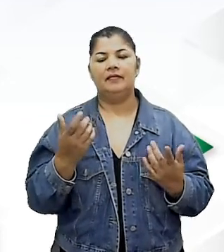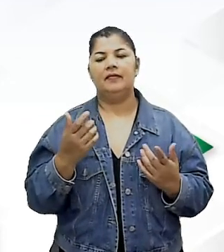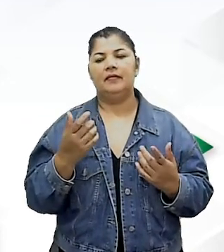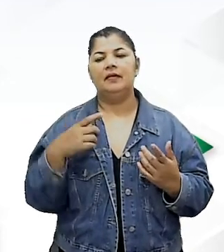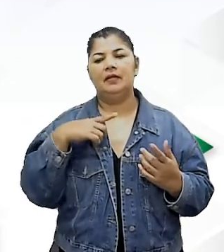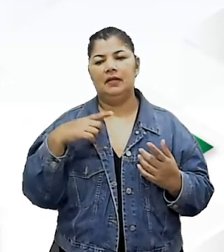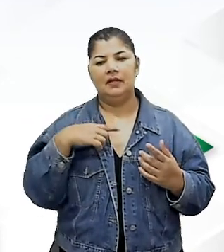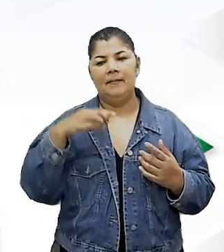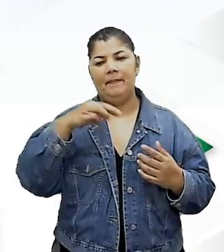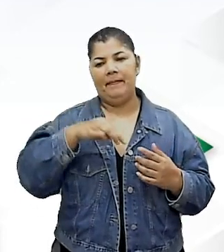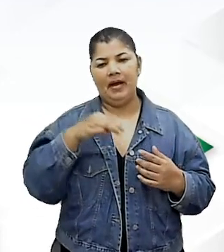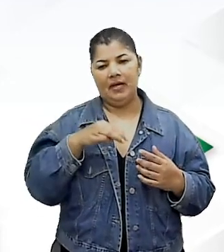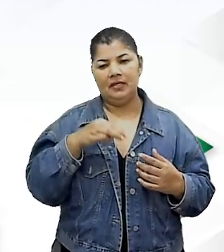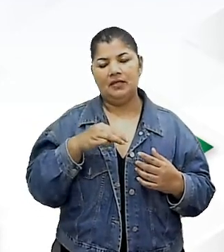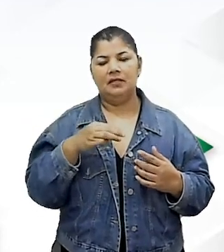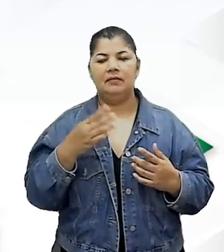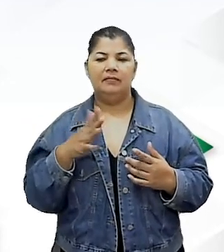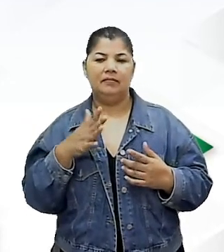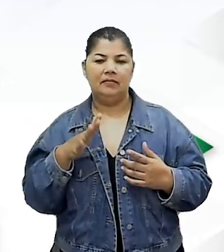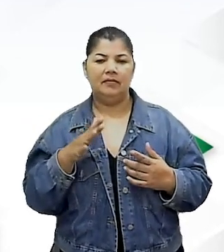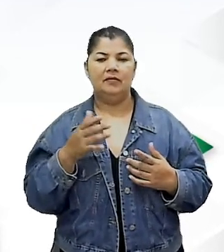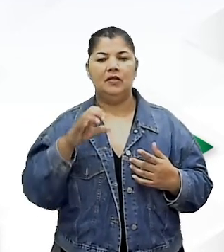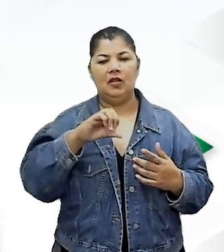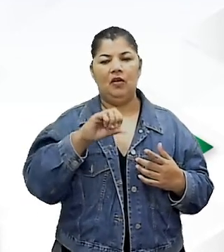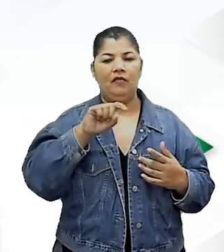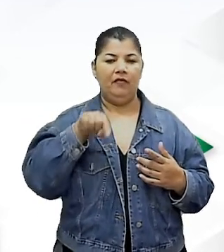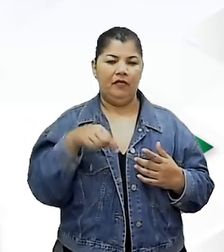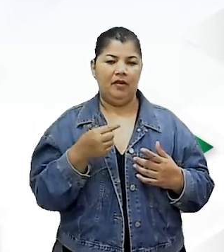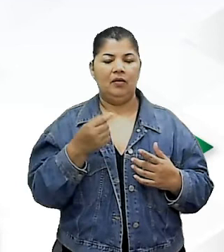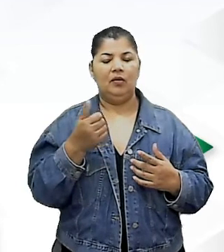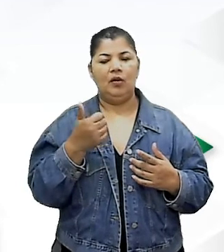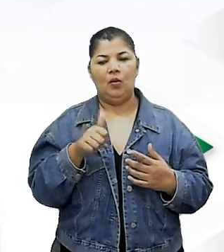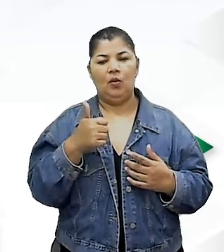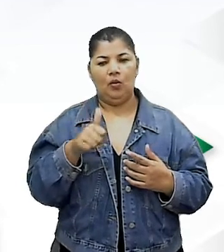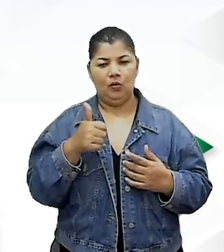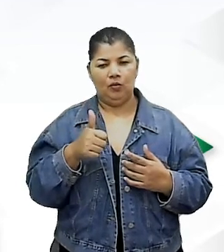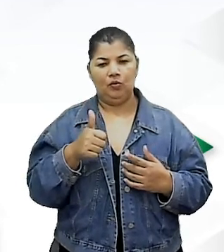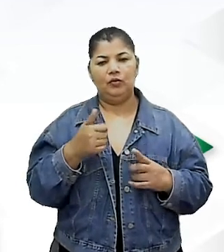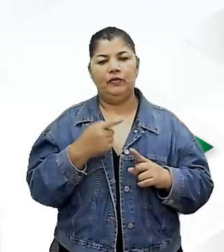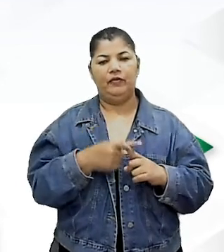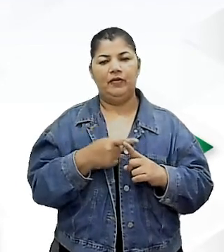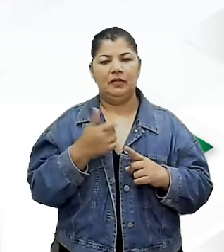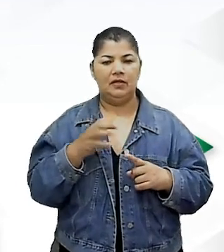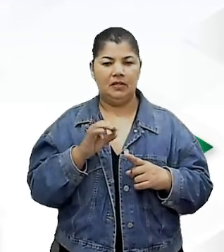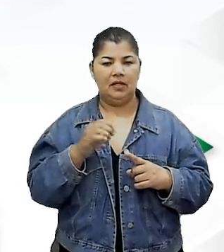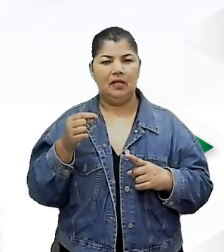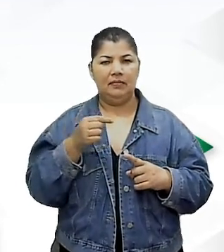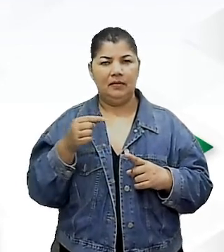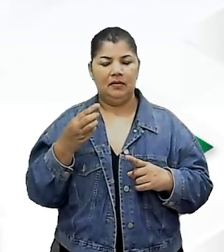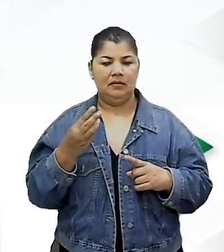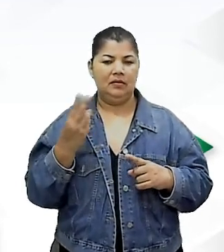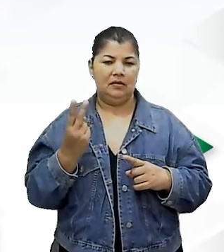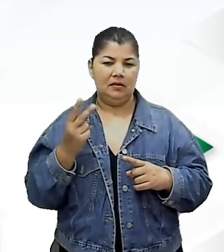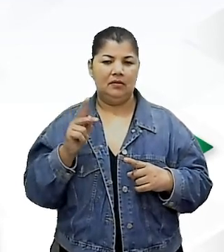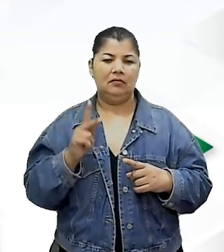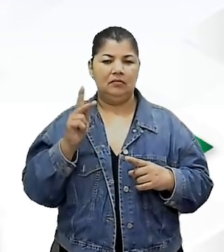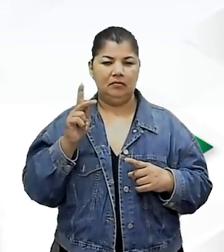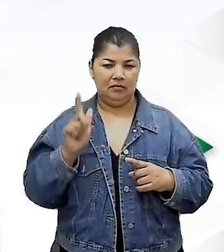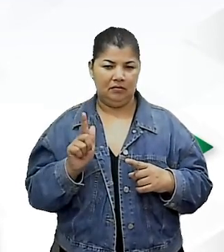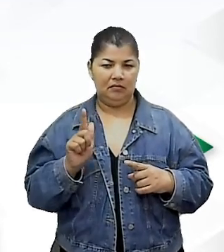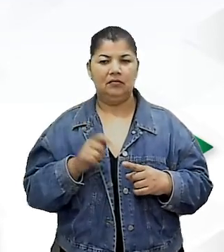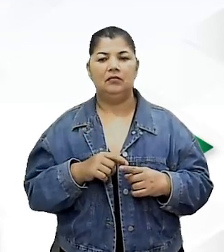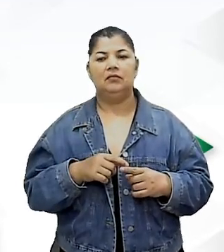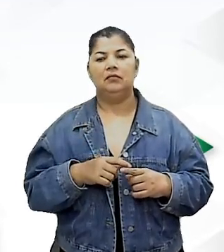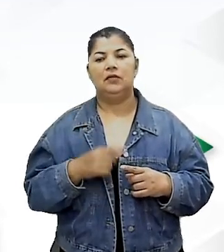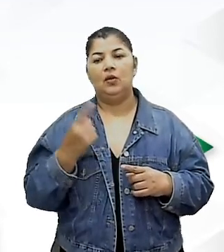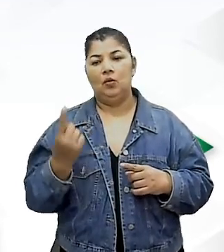em repouso corresponde a 9,11 vezes 10 a menos 31 kg, e um próton nessa mesma